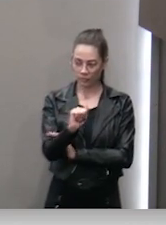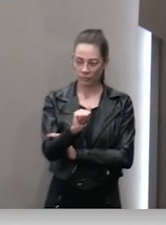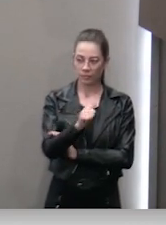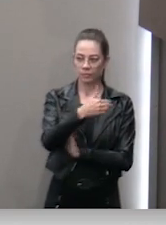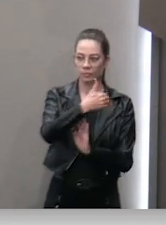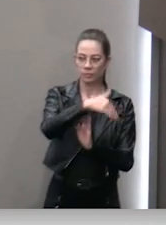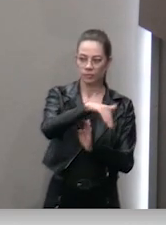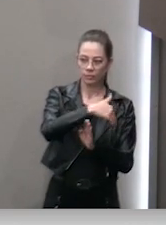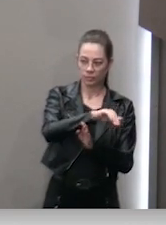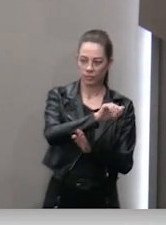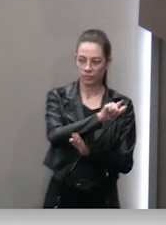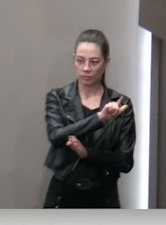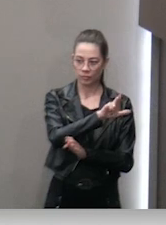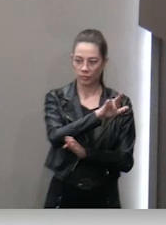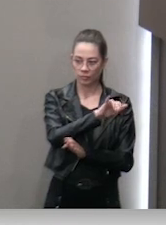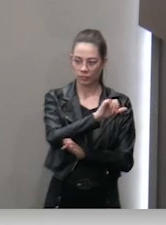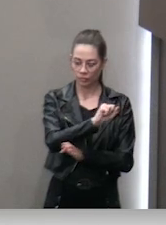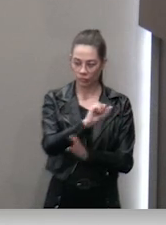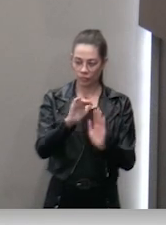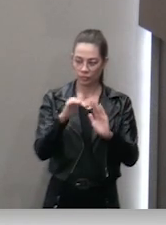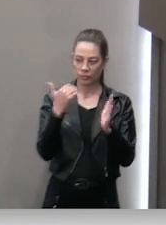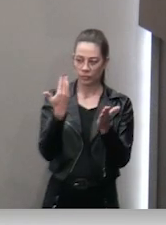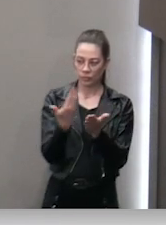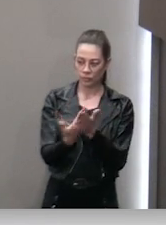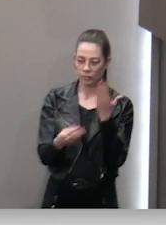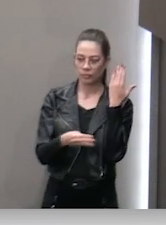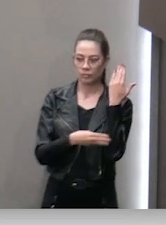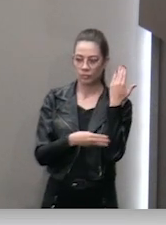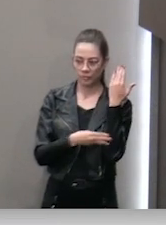Luiz Lângaro, numa escola de madeira.